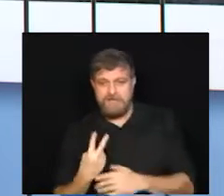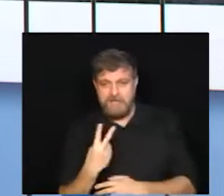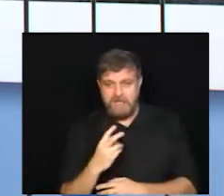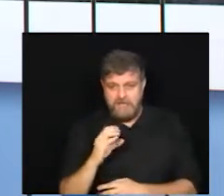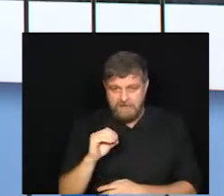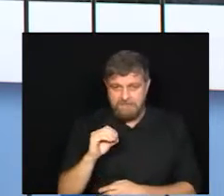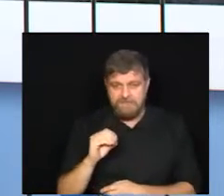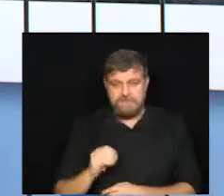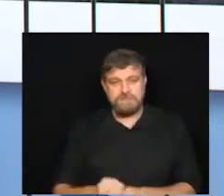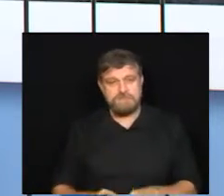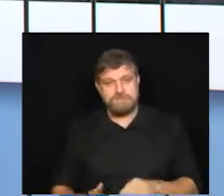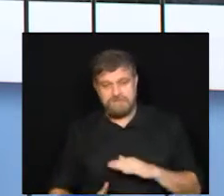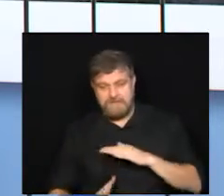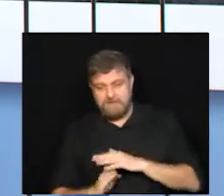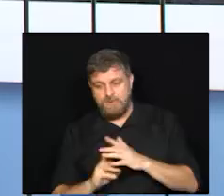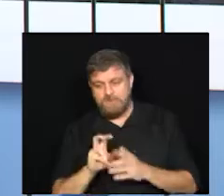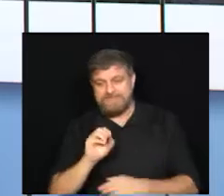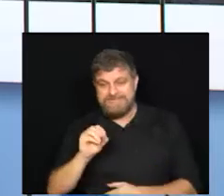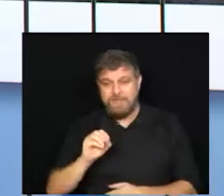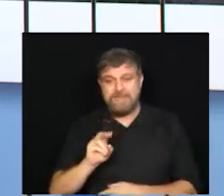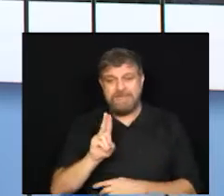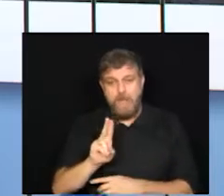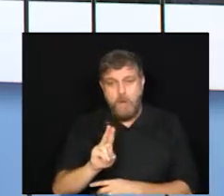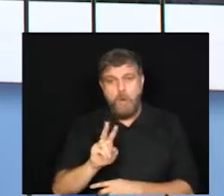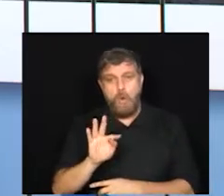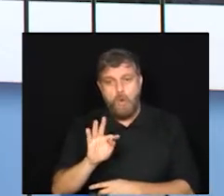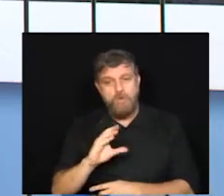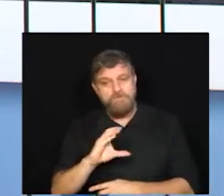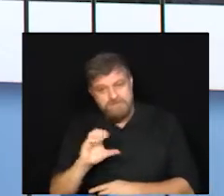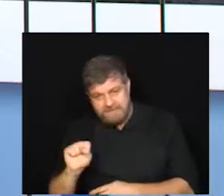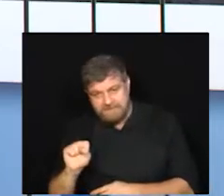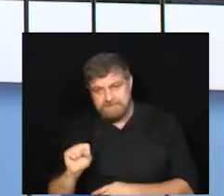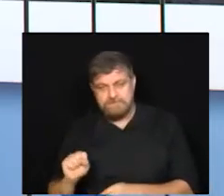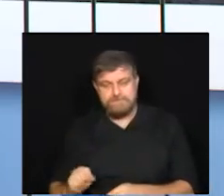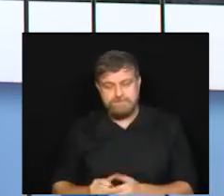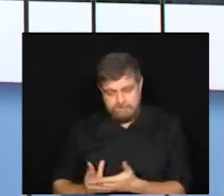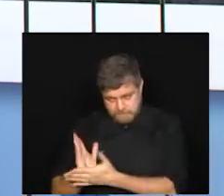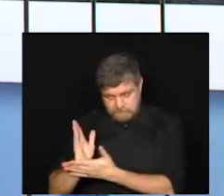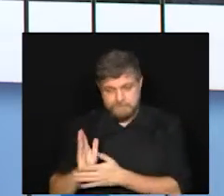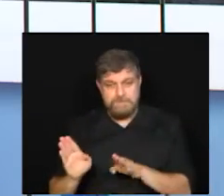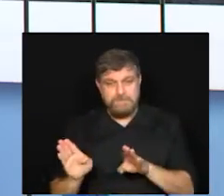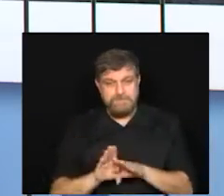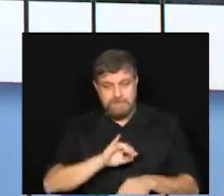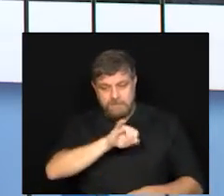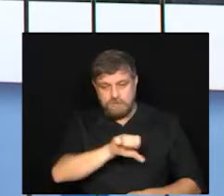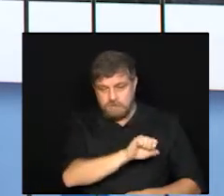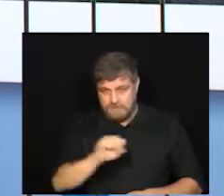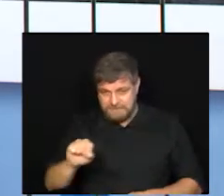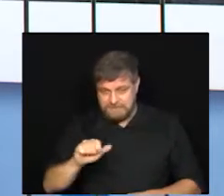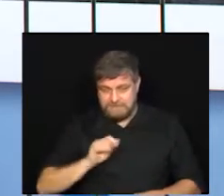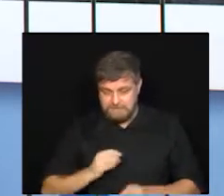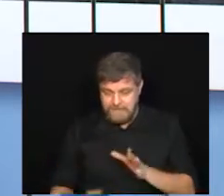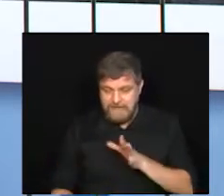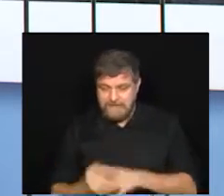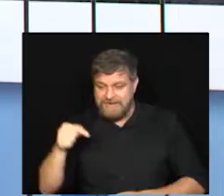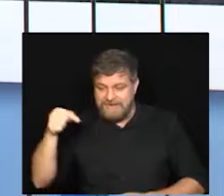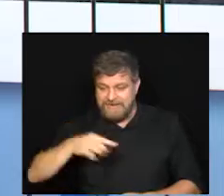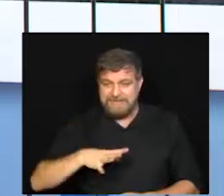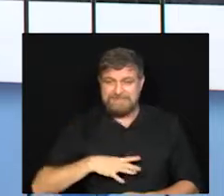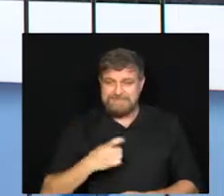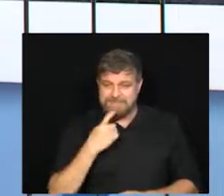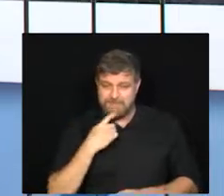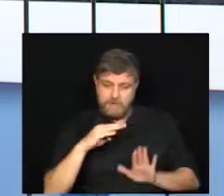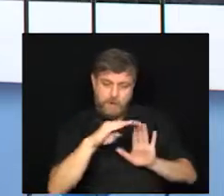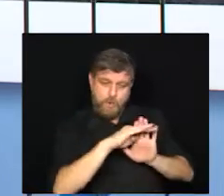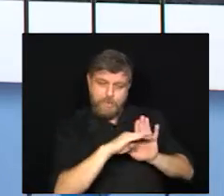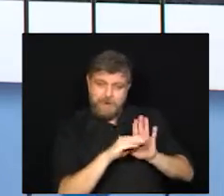e 50 UFIX. Também foi aprovado o projeto do ex-vereador J. Silva, que cria aqui na cidade o programa